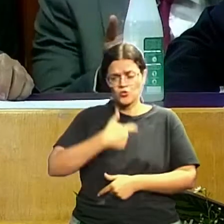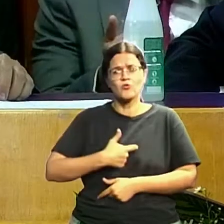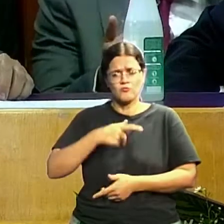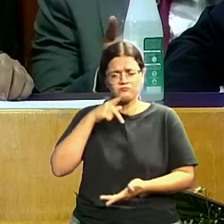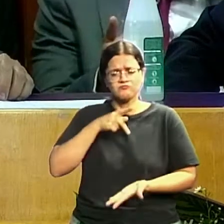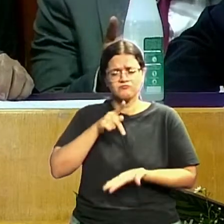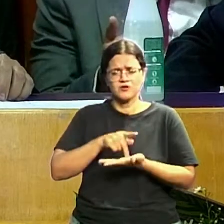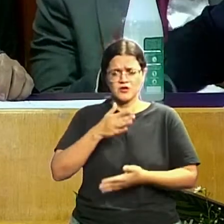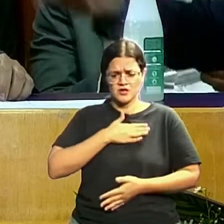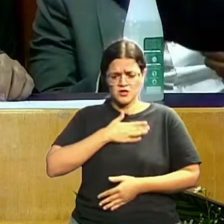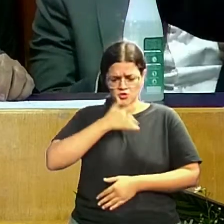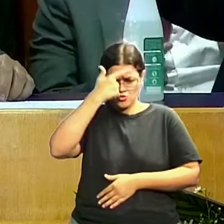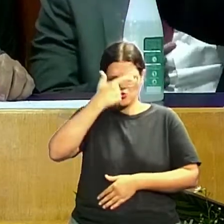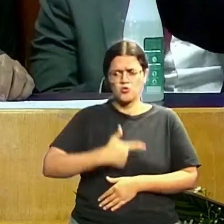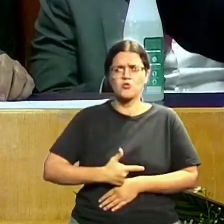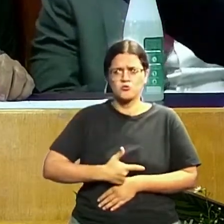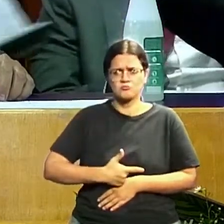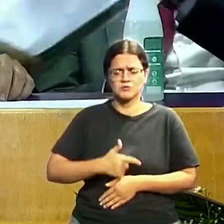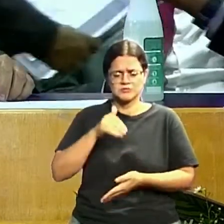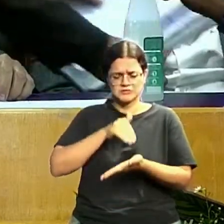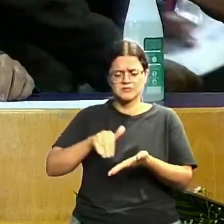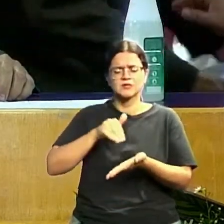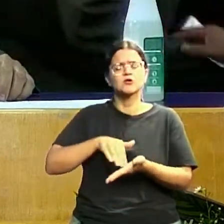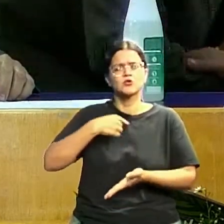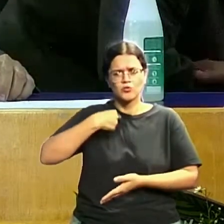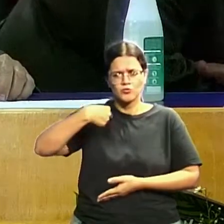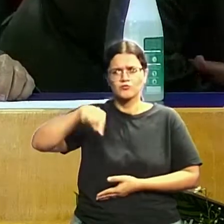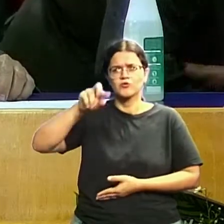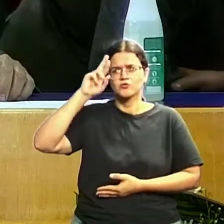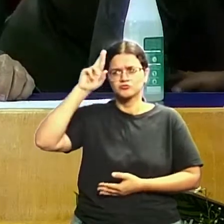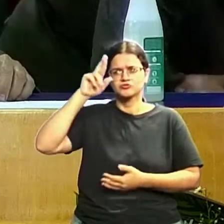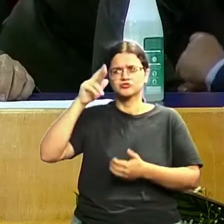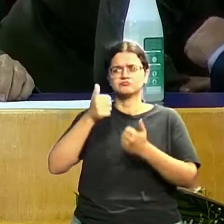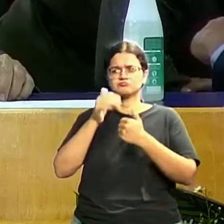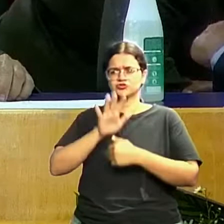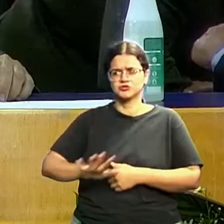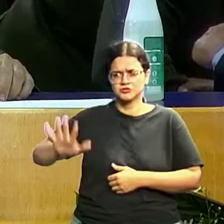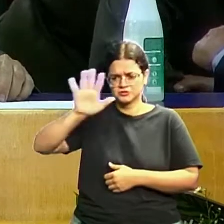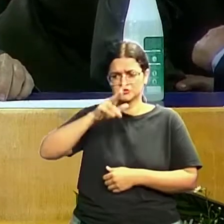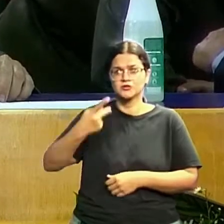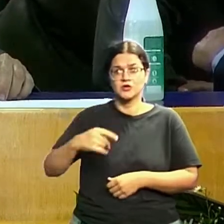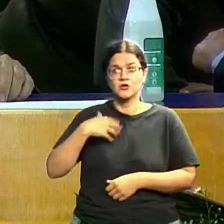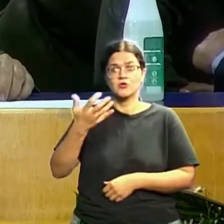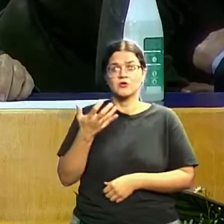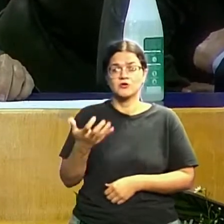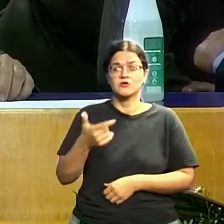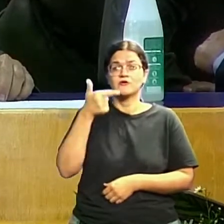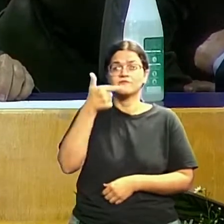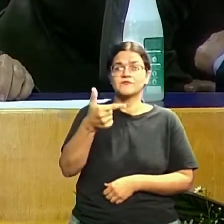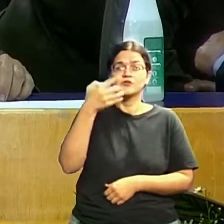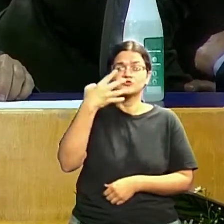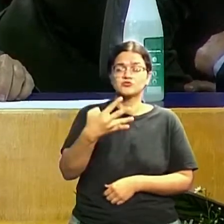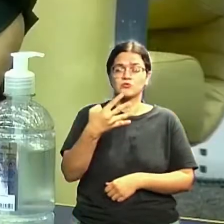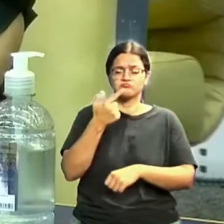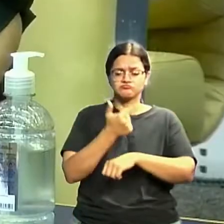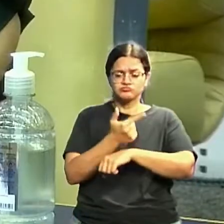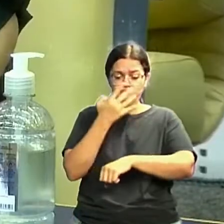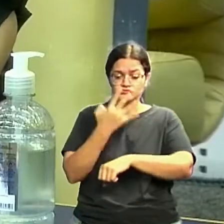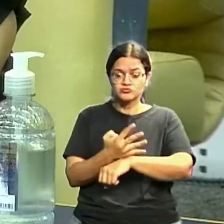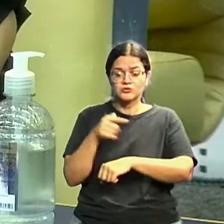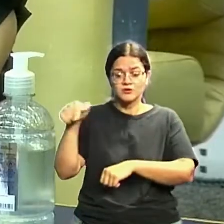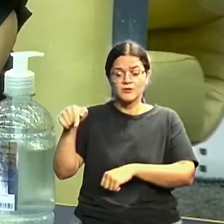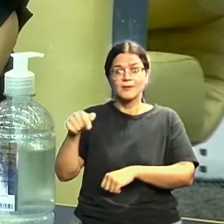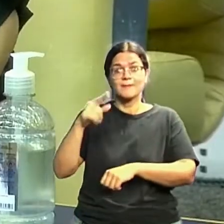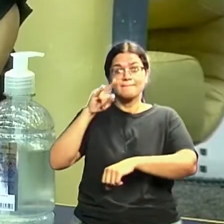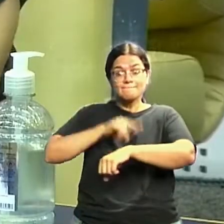pessoalmente, eu, secretário, vou o diretor-geral dessa Casa e eu quero 24 horas o